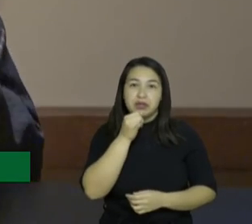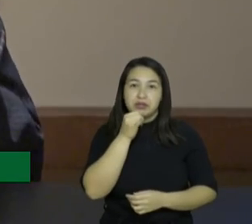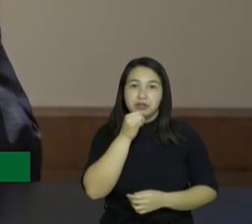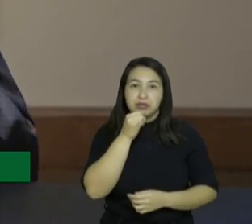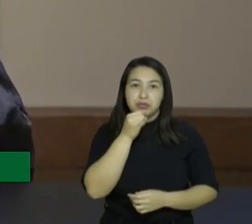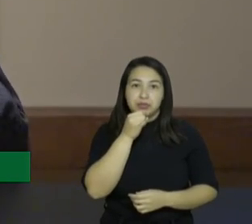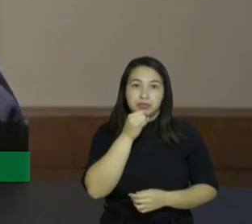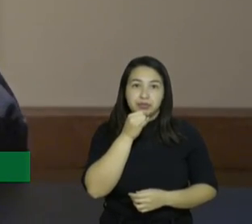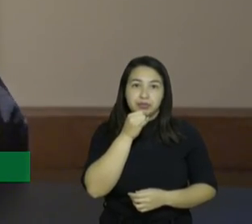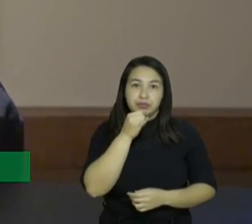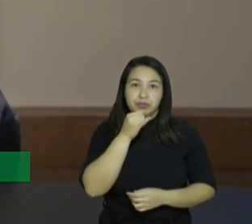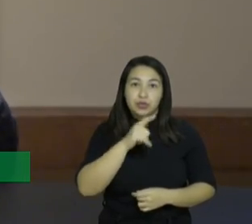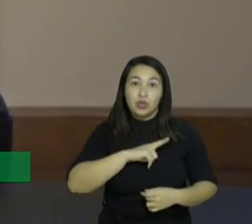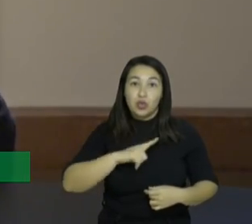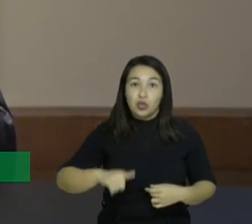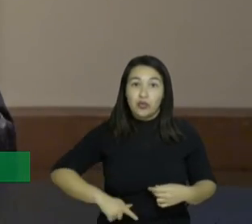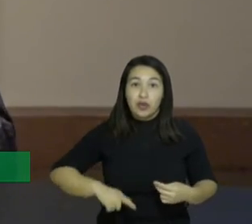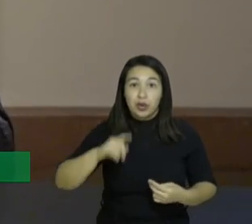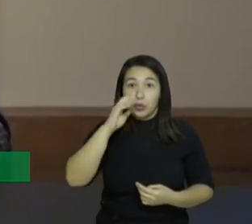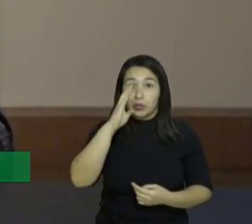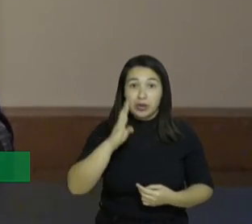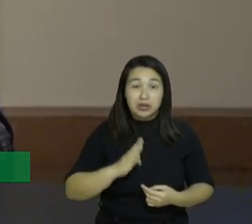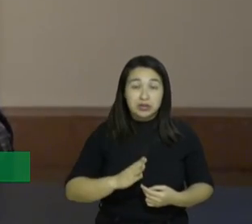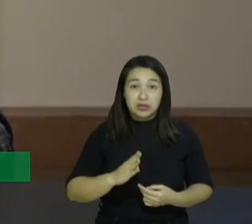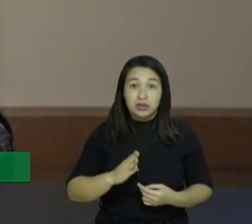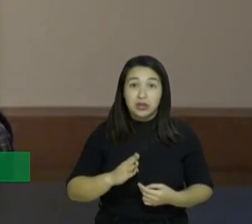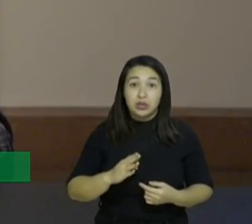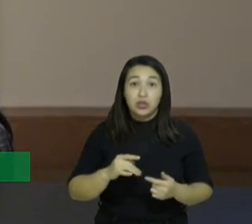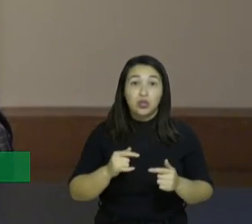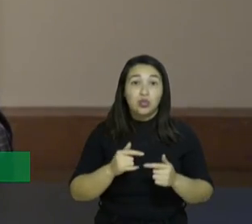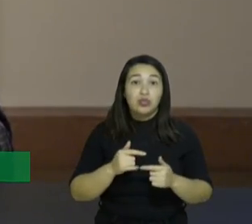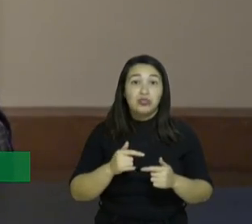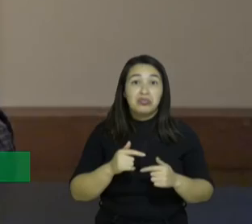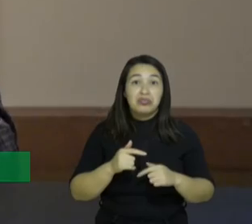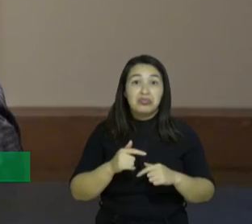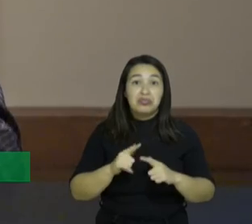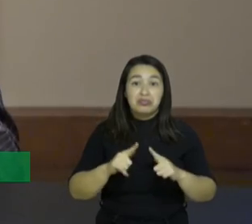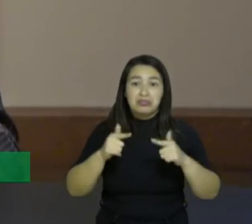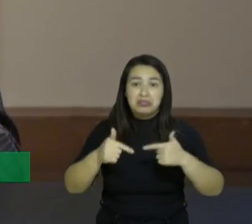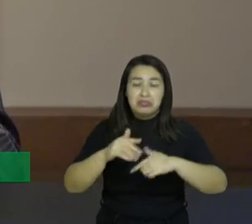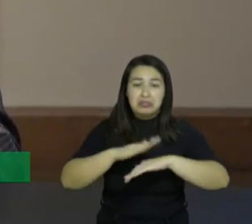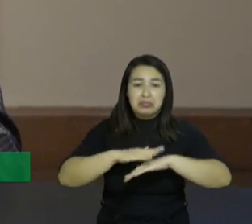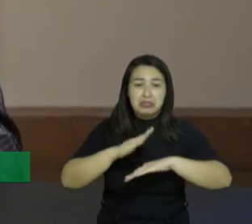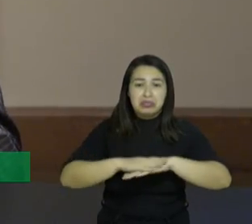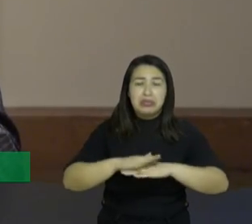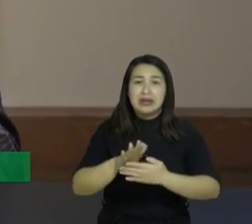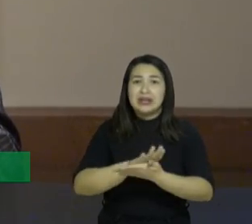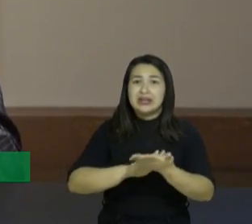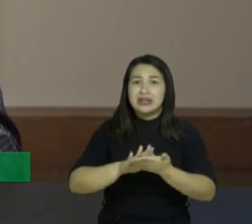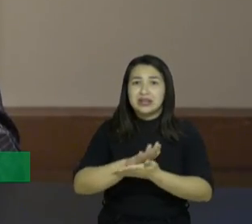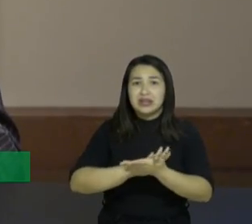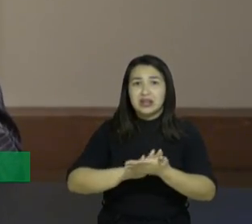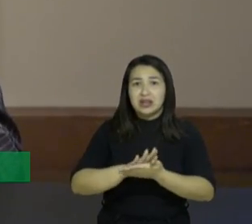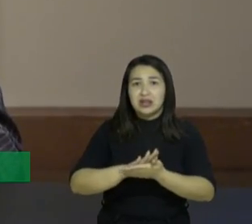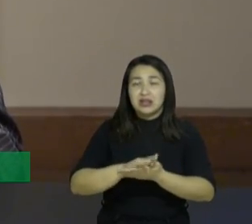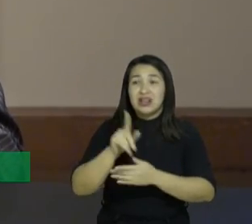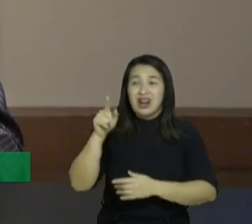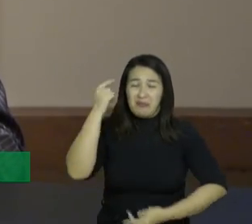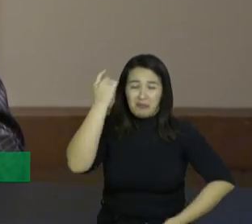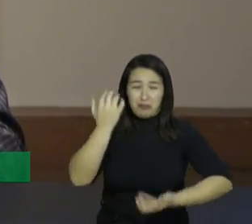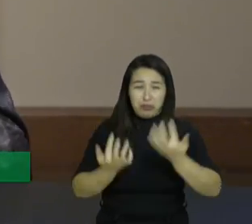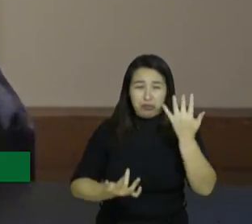inação do governo brasileiro diante eh dos incêndios na Amazônia que aconteceu em agosto de